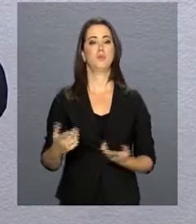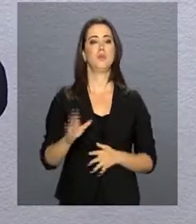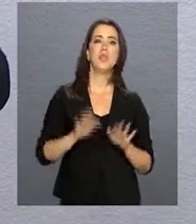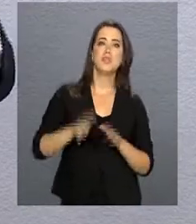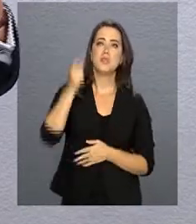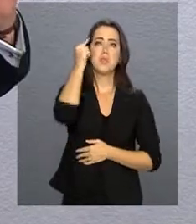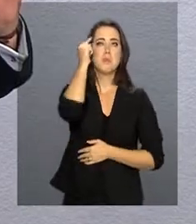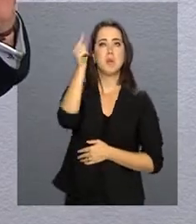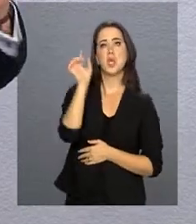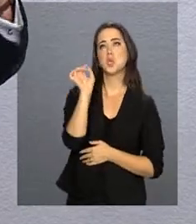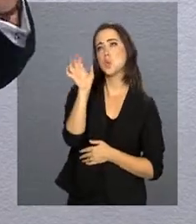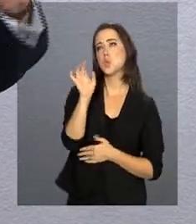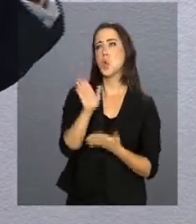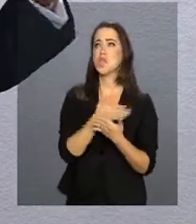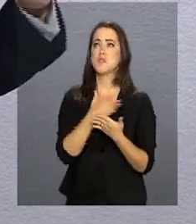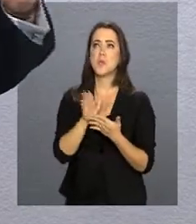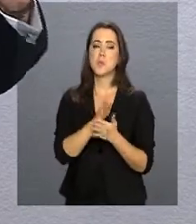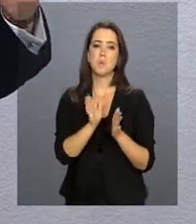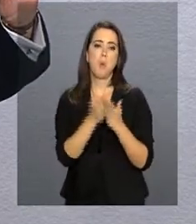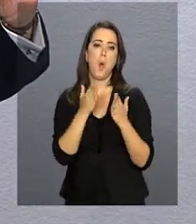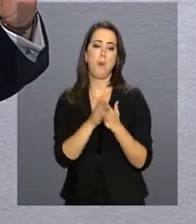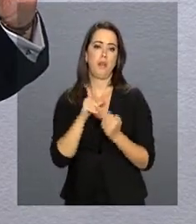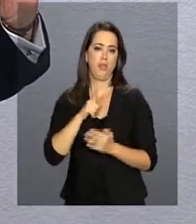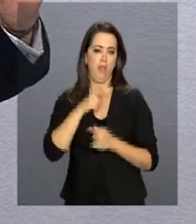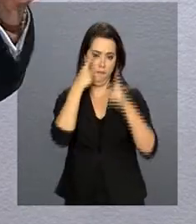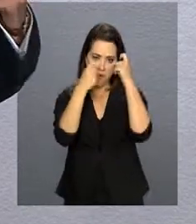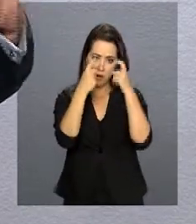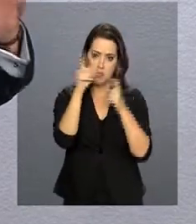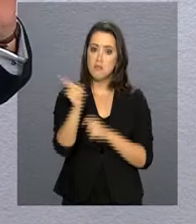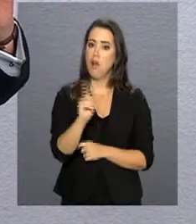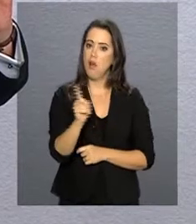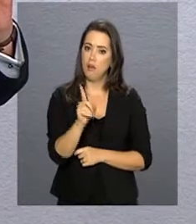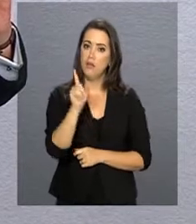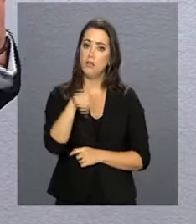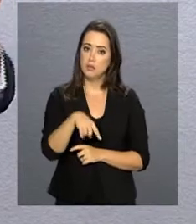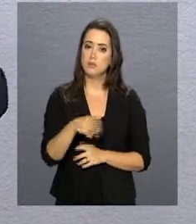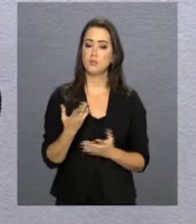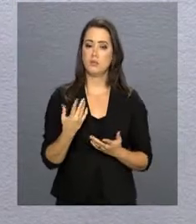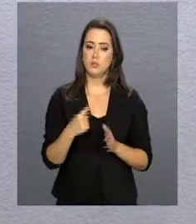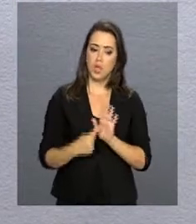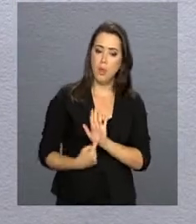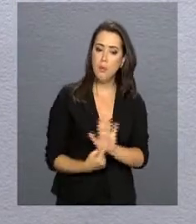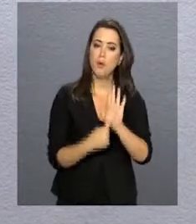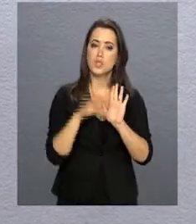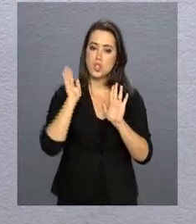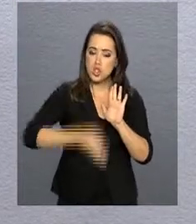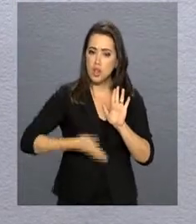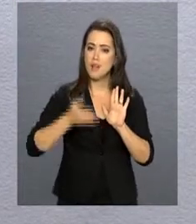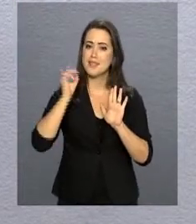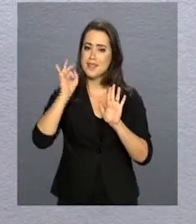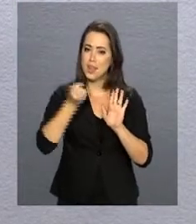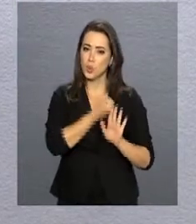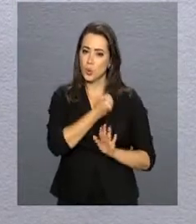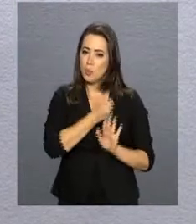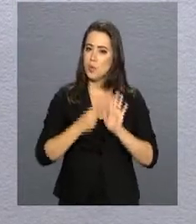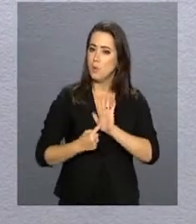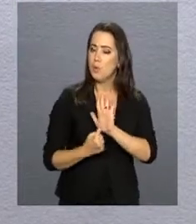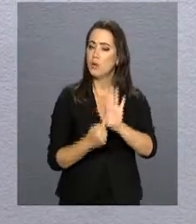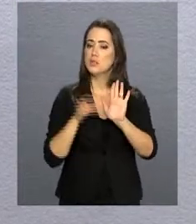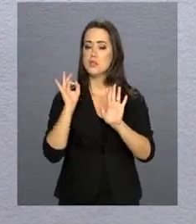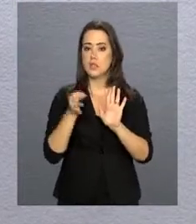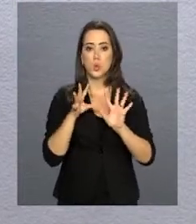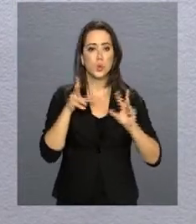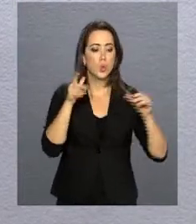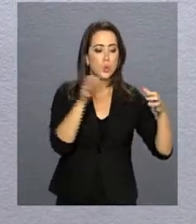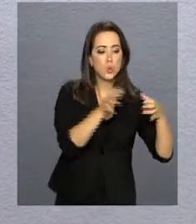entre os mais pobres e que pode não é isso não as estatísticas revelam abundantemente que em todos os estratos